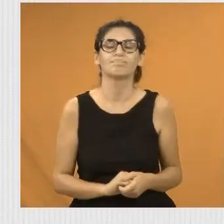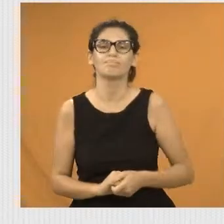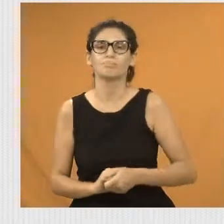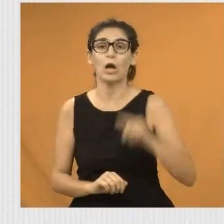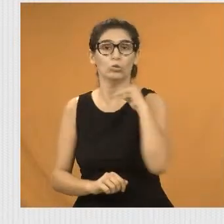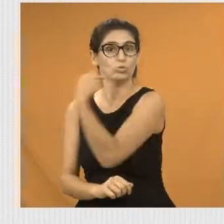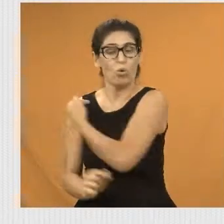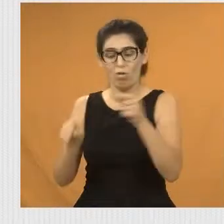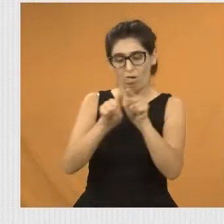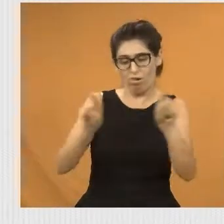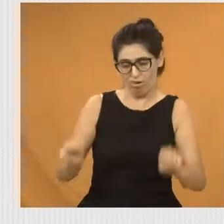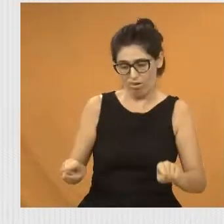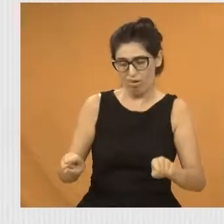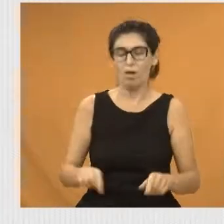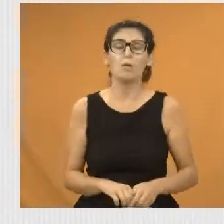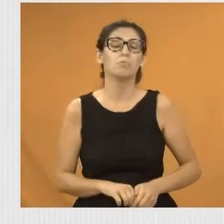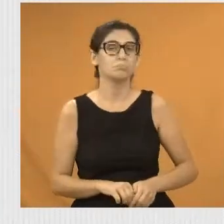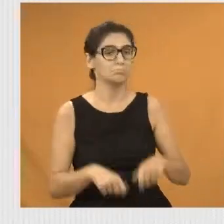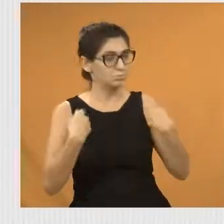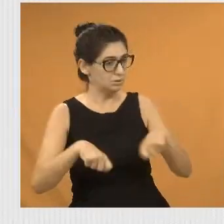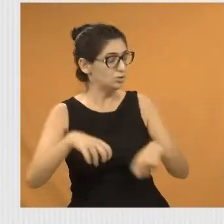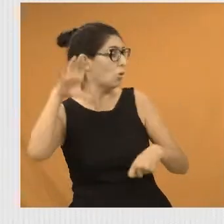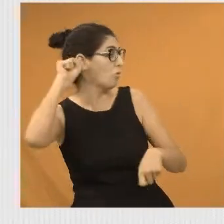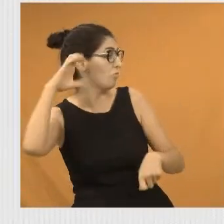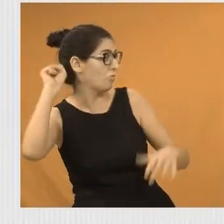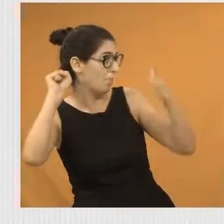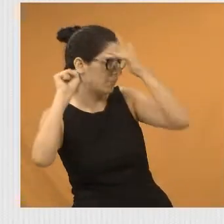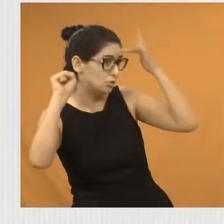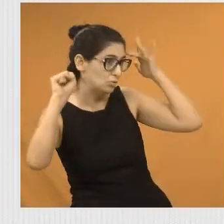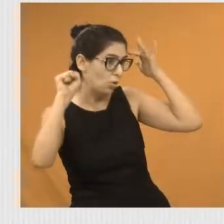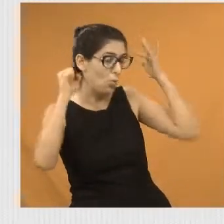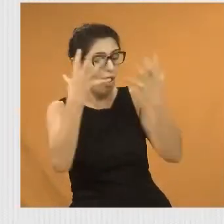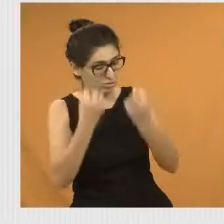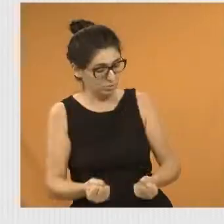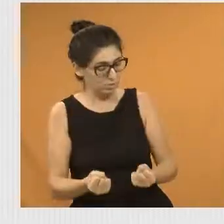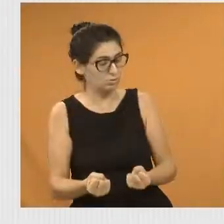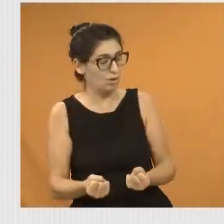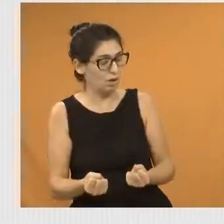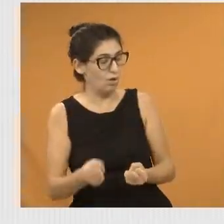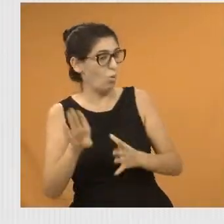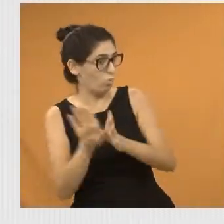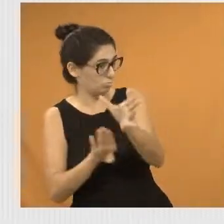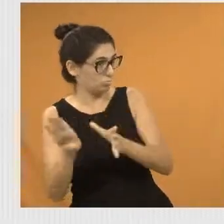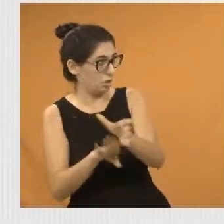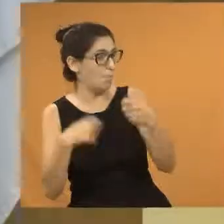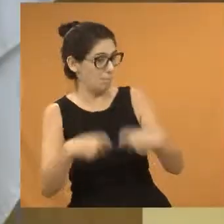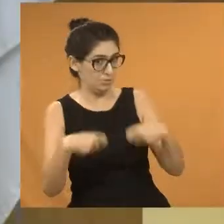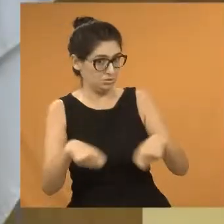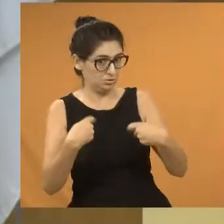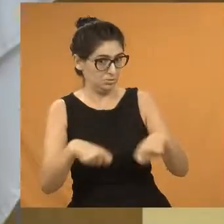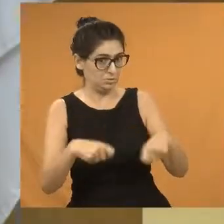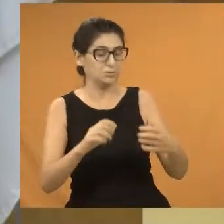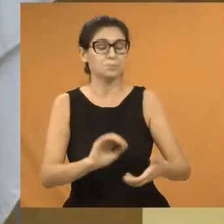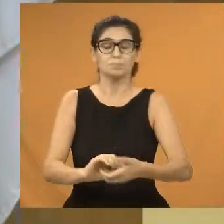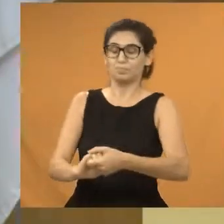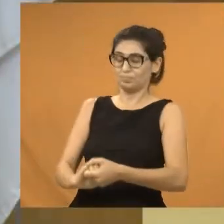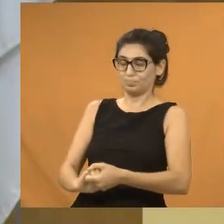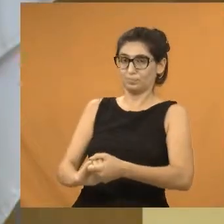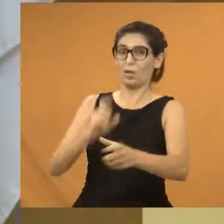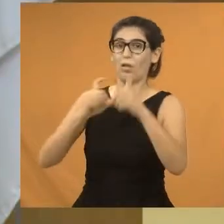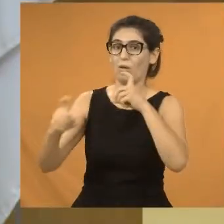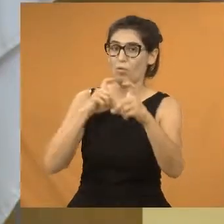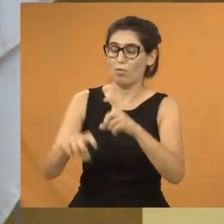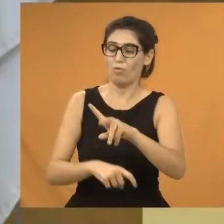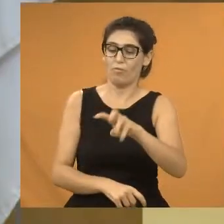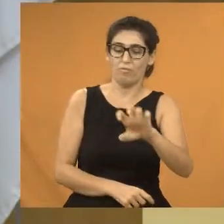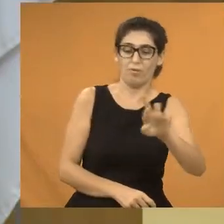temos a obrigação de escutar a população. Queria que a técnica rodasse o vídeo aí da dona Vera, na reunião que aconteceu lá no 1º